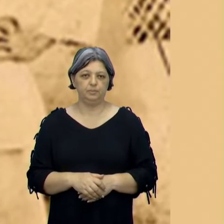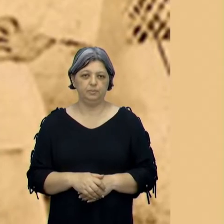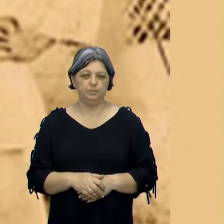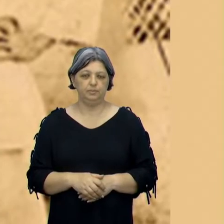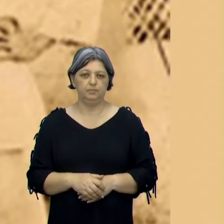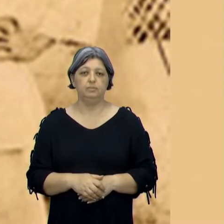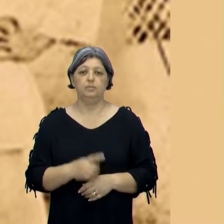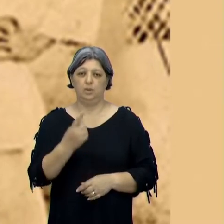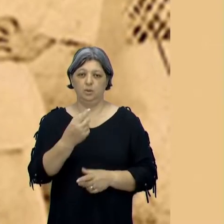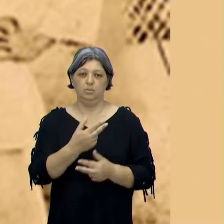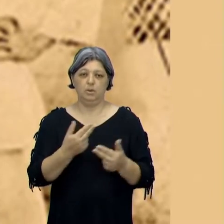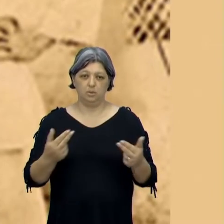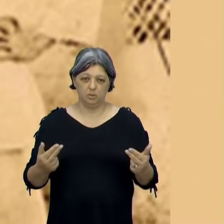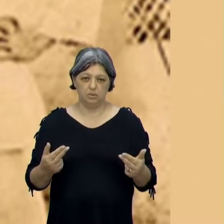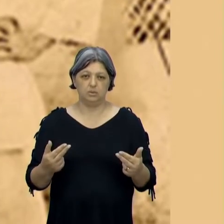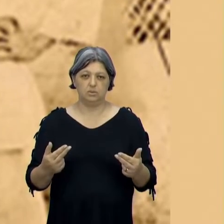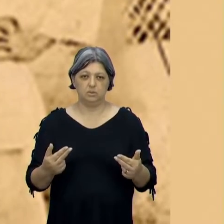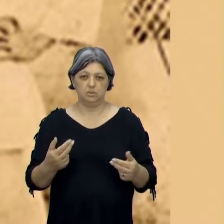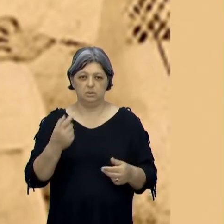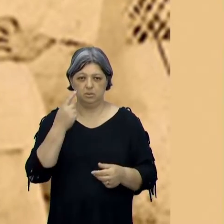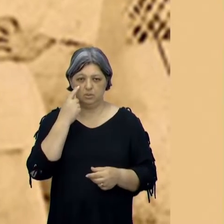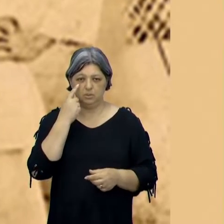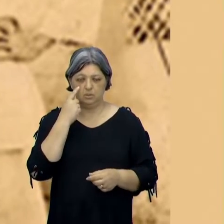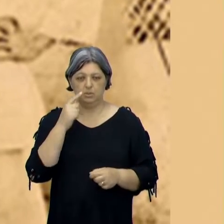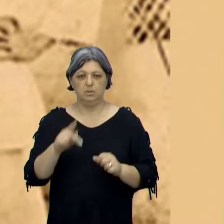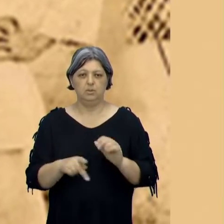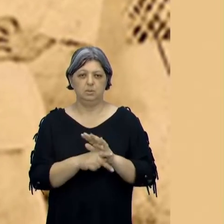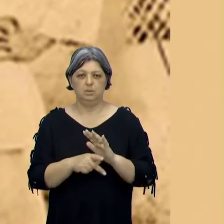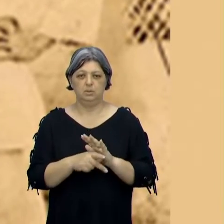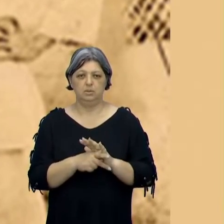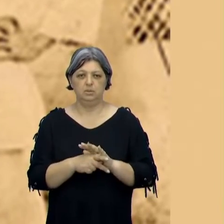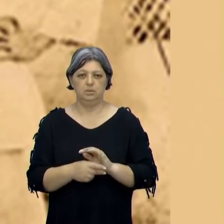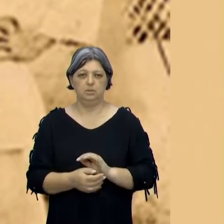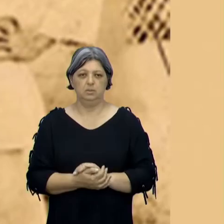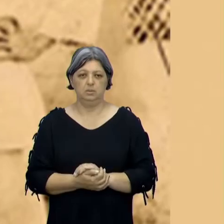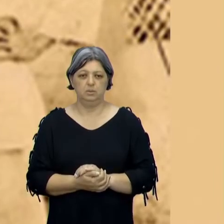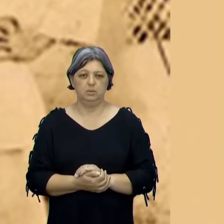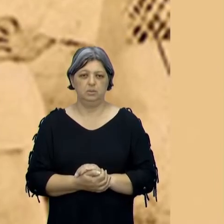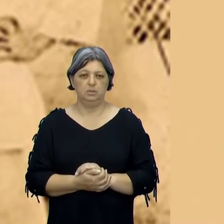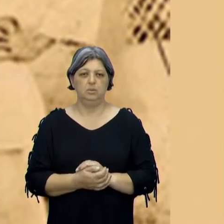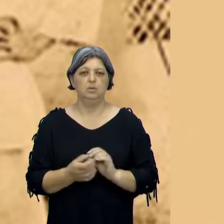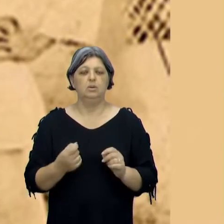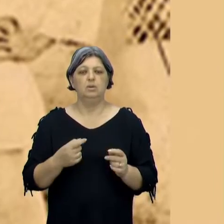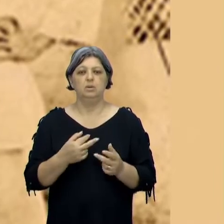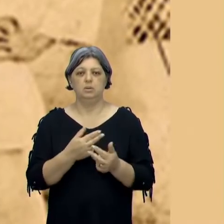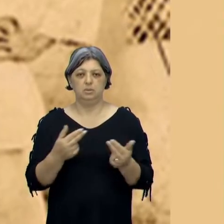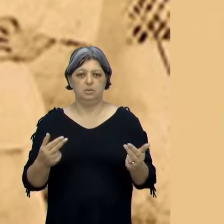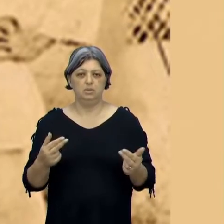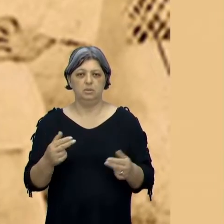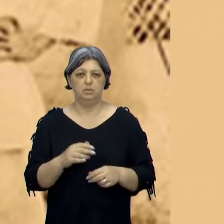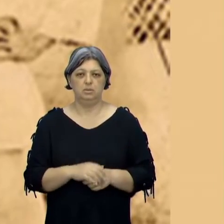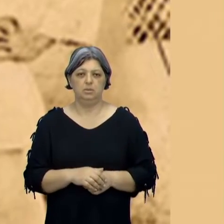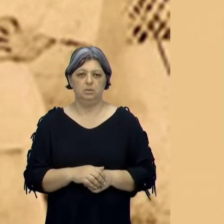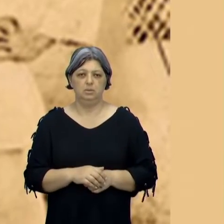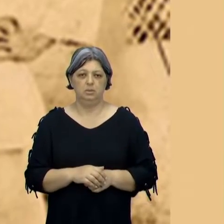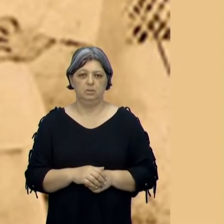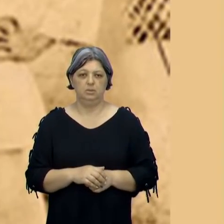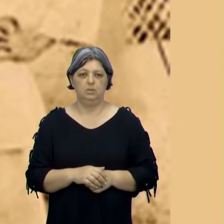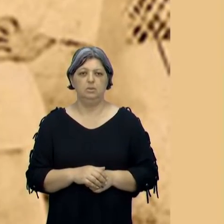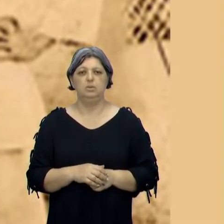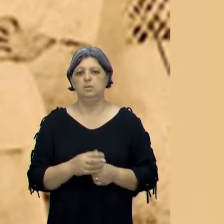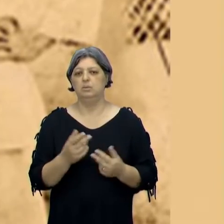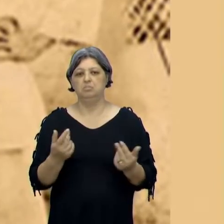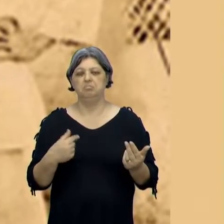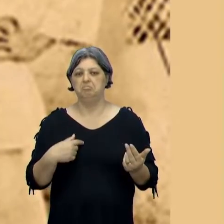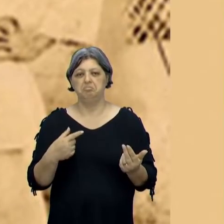Uma coisa que a Copa do Mundo, né, que a gente está começando essa semana, ela mostra bastante essa questão mesmo das etnias, né, pelo mundo.